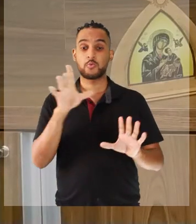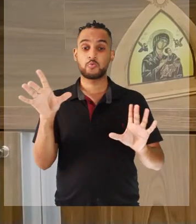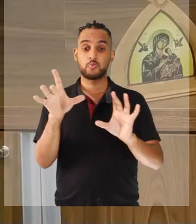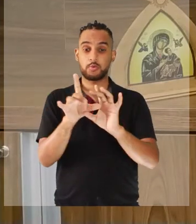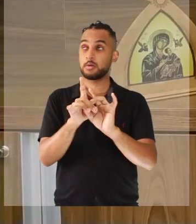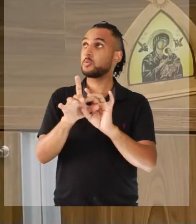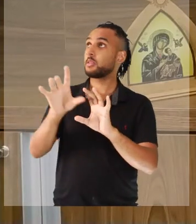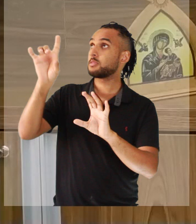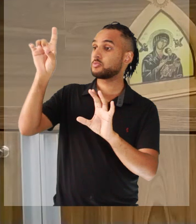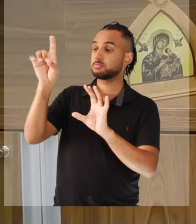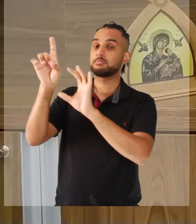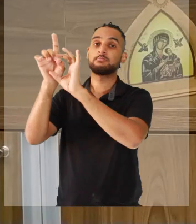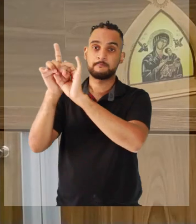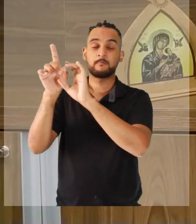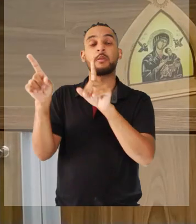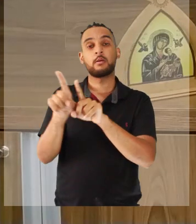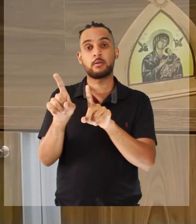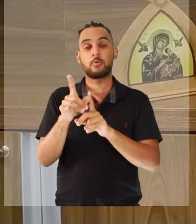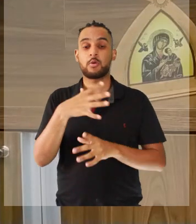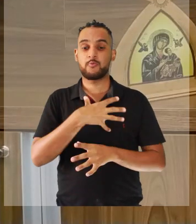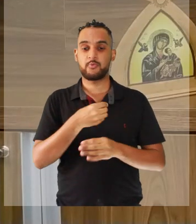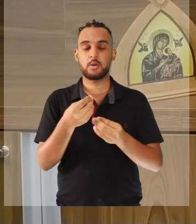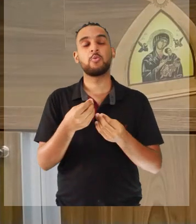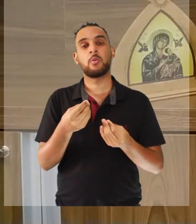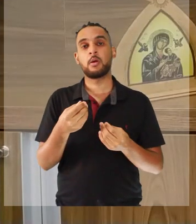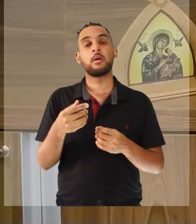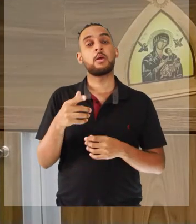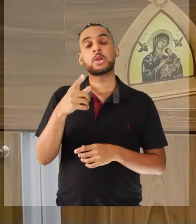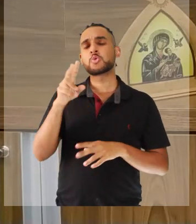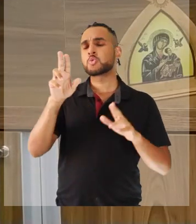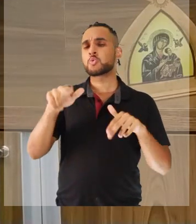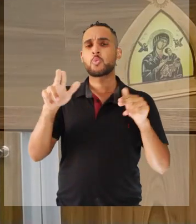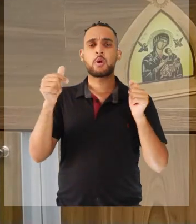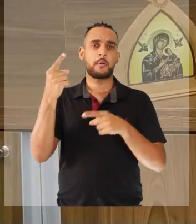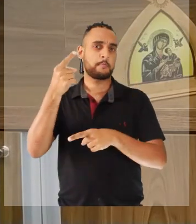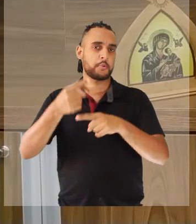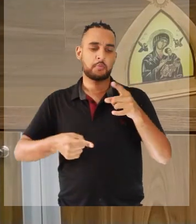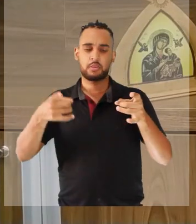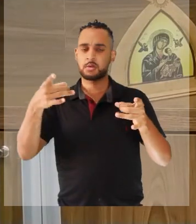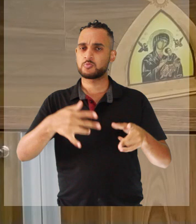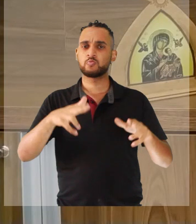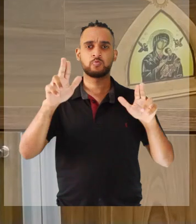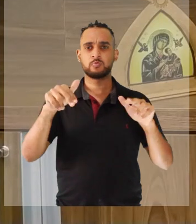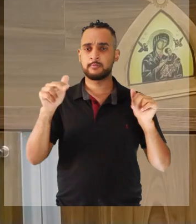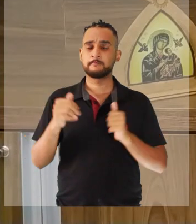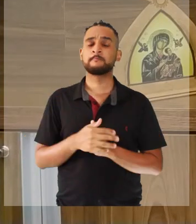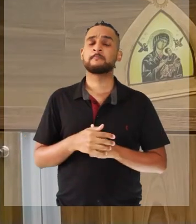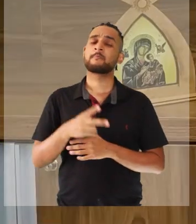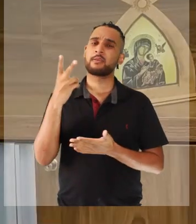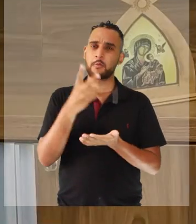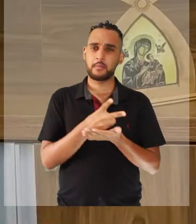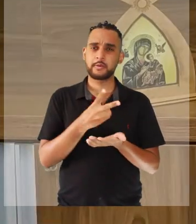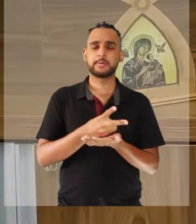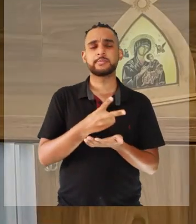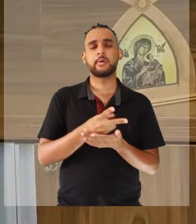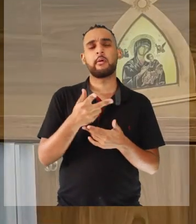mulher serem unidos por ele e também de se multiplicarem nunca foi abolido ou abandonado.